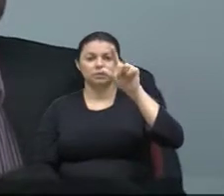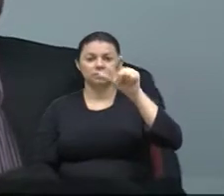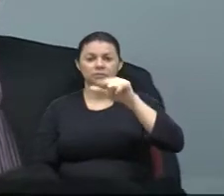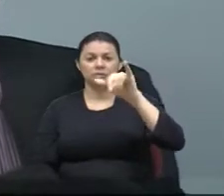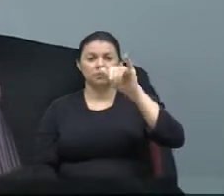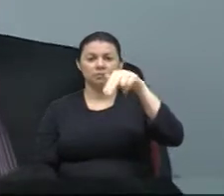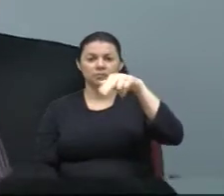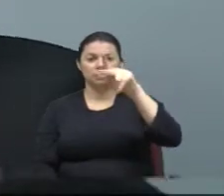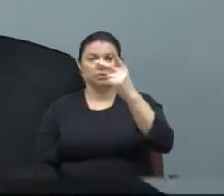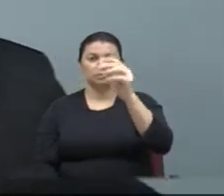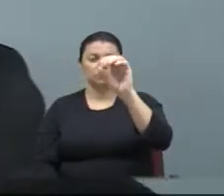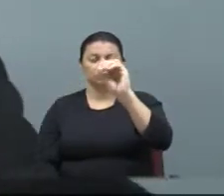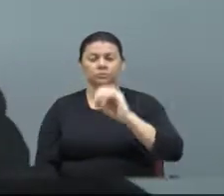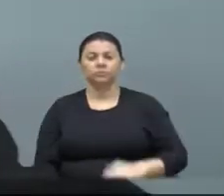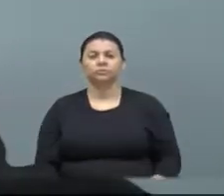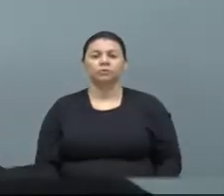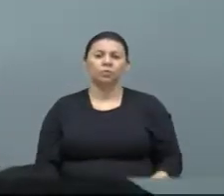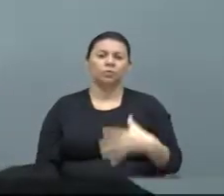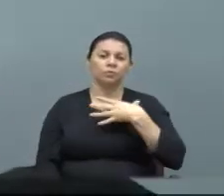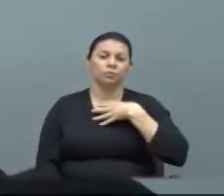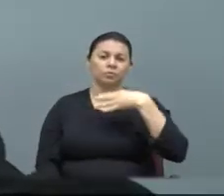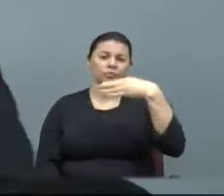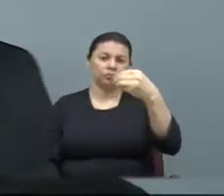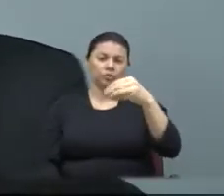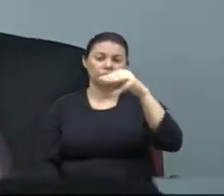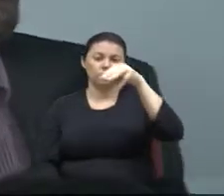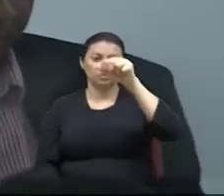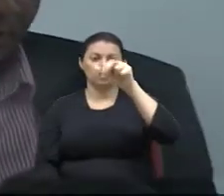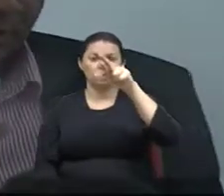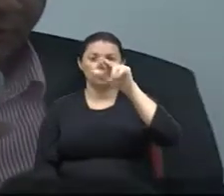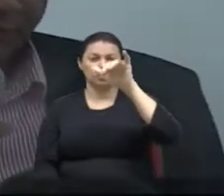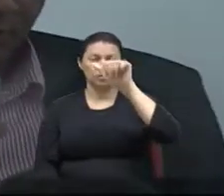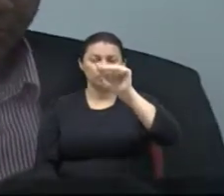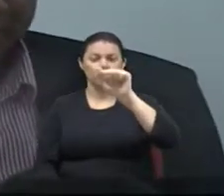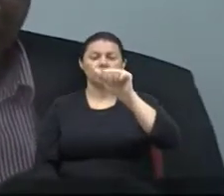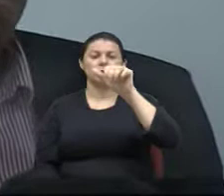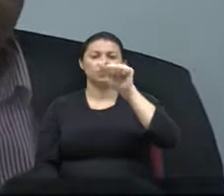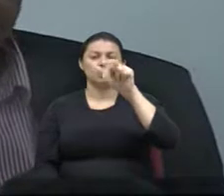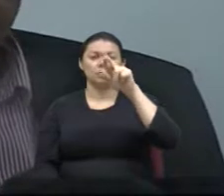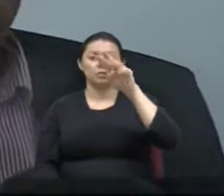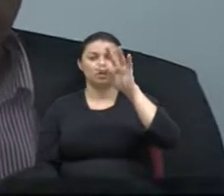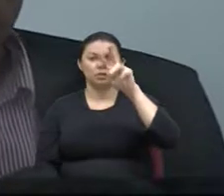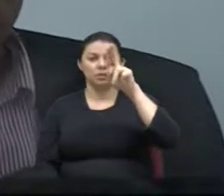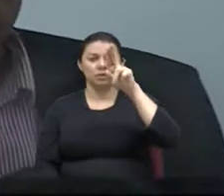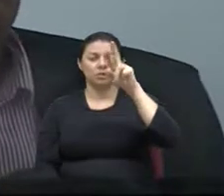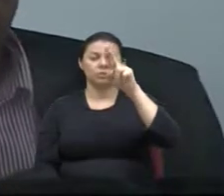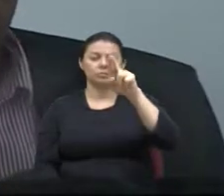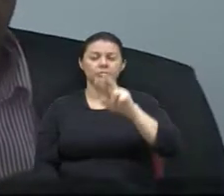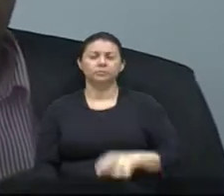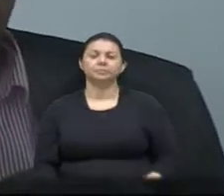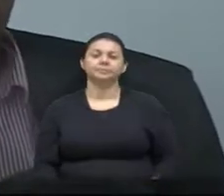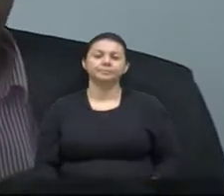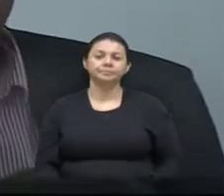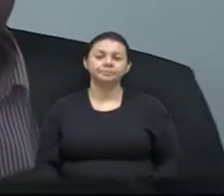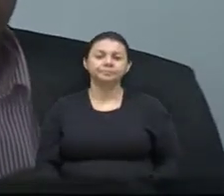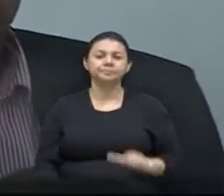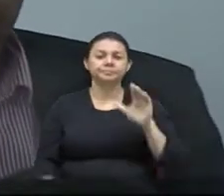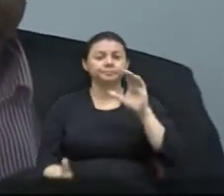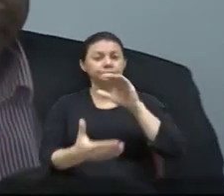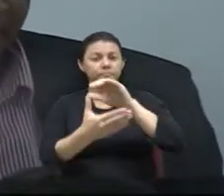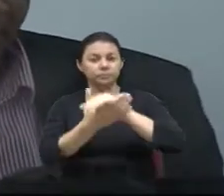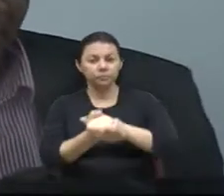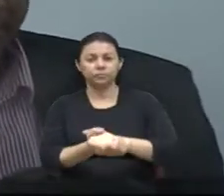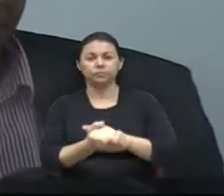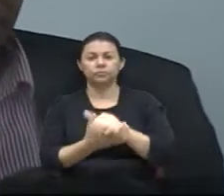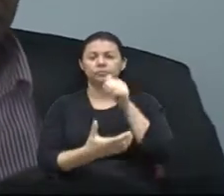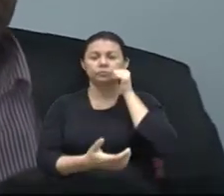artur katz caroli de maria gavetti osvaldo pescar óticas ou chora e da lima ferreira